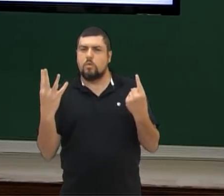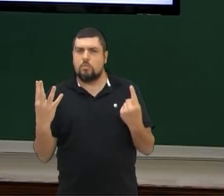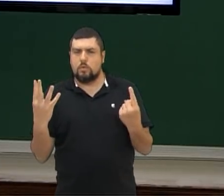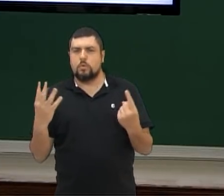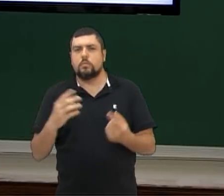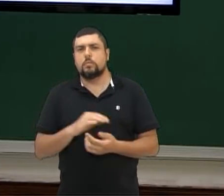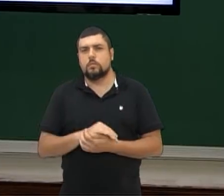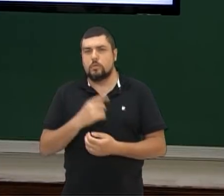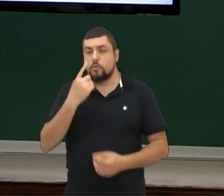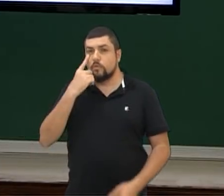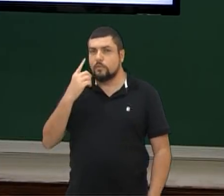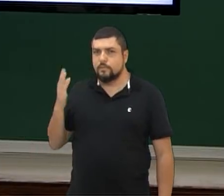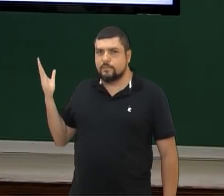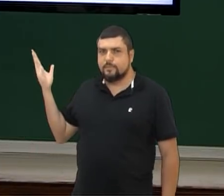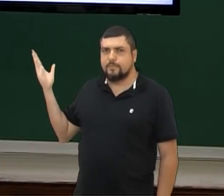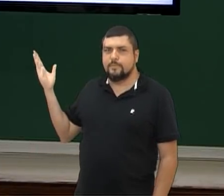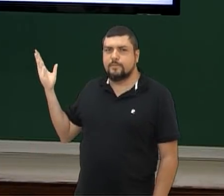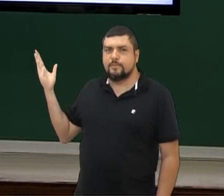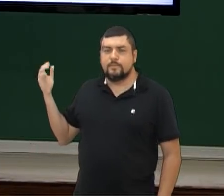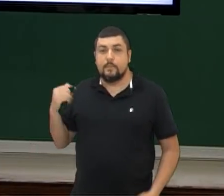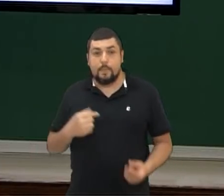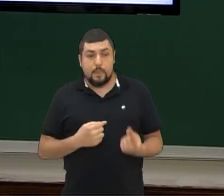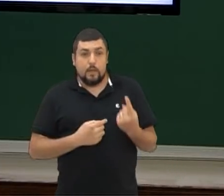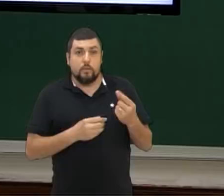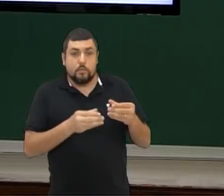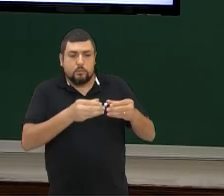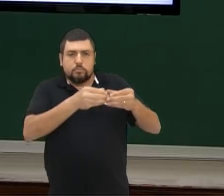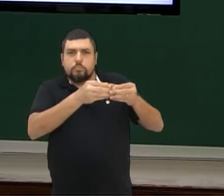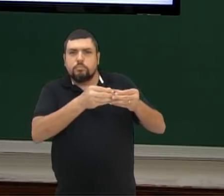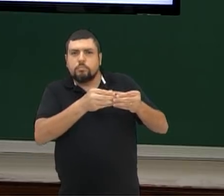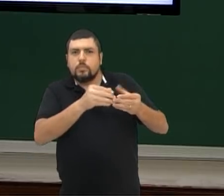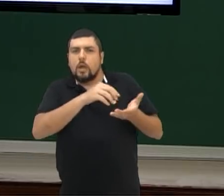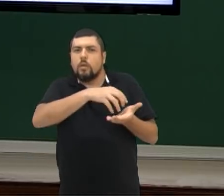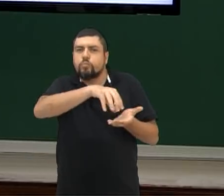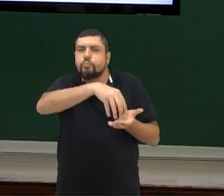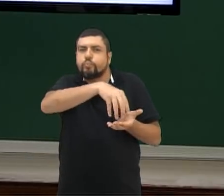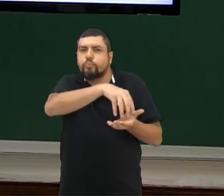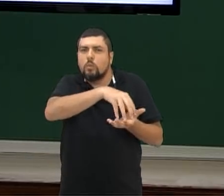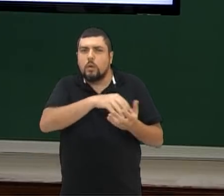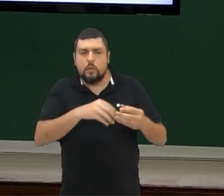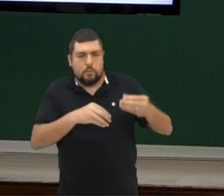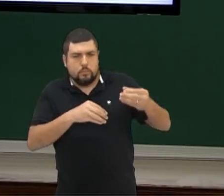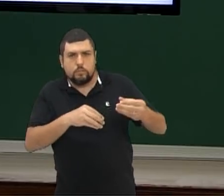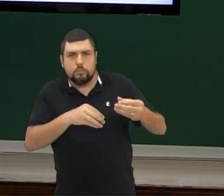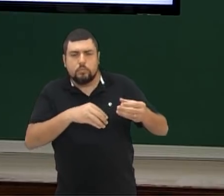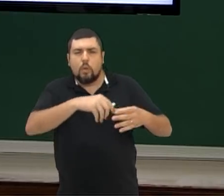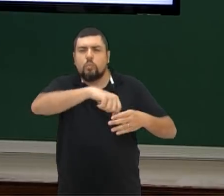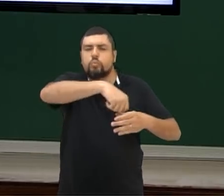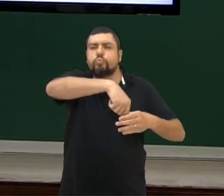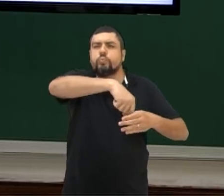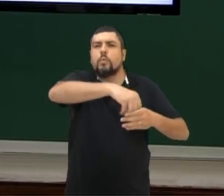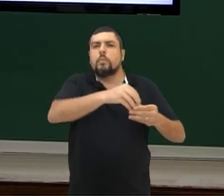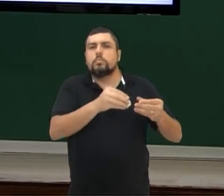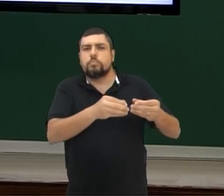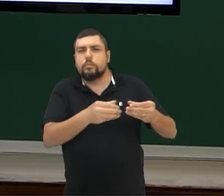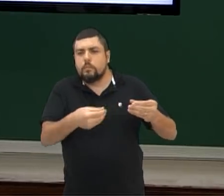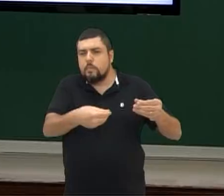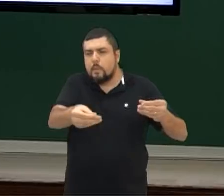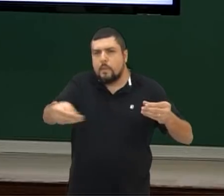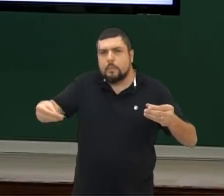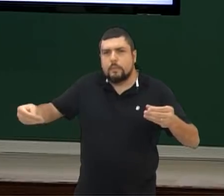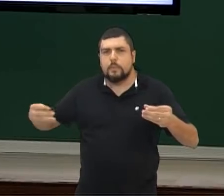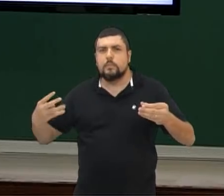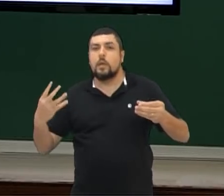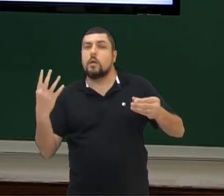na figura, a gente tem uma caixinha. Essa caixinha você pode fazer quatro porções iguais.